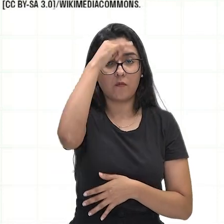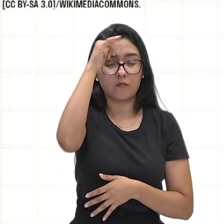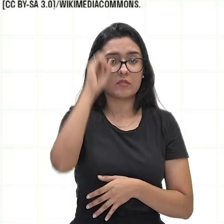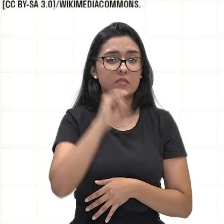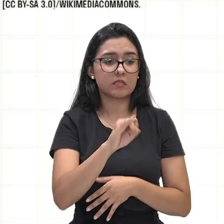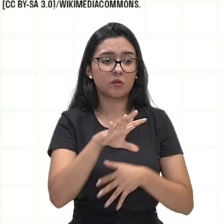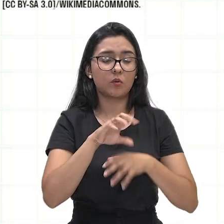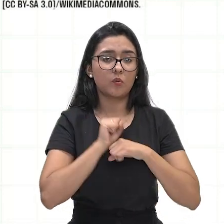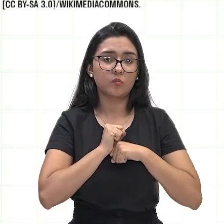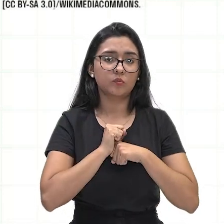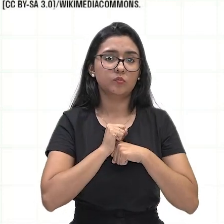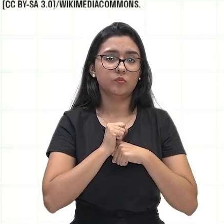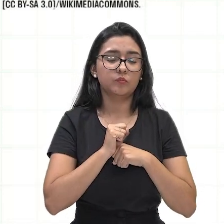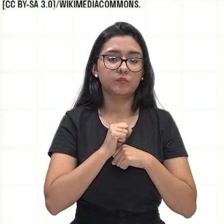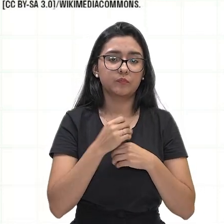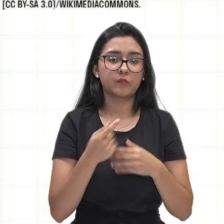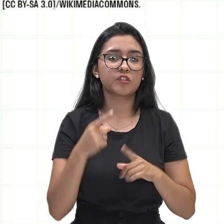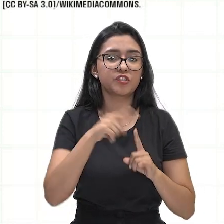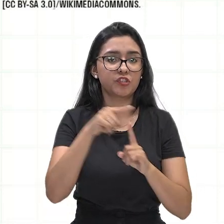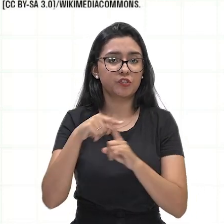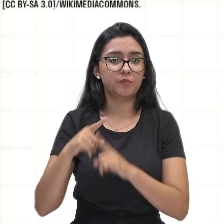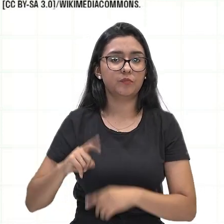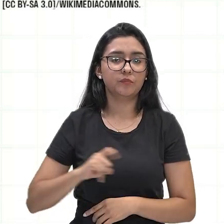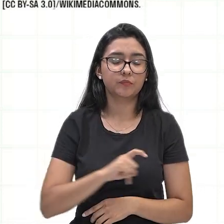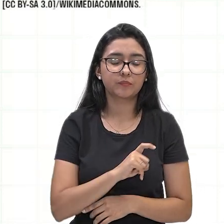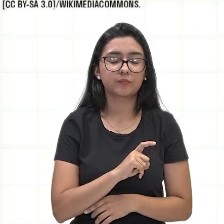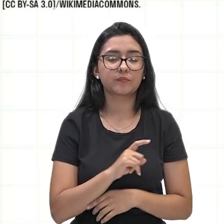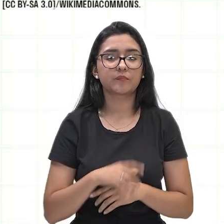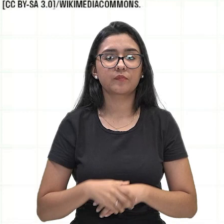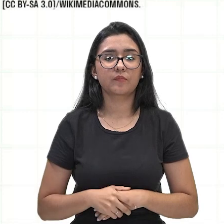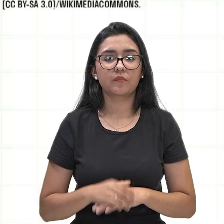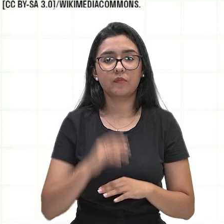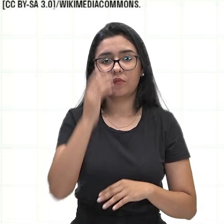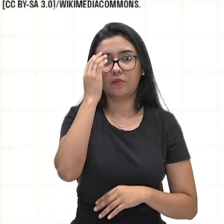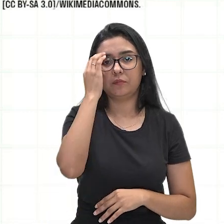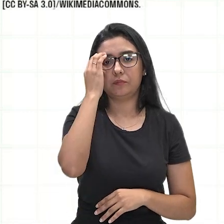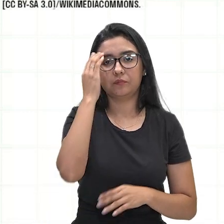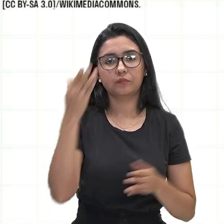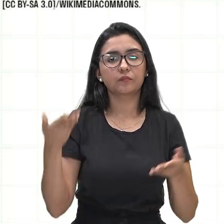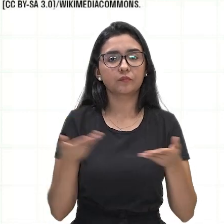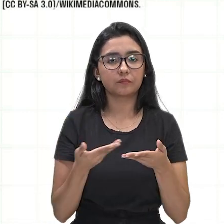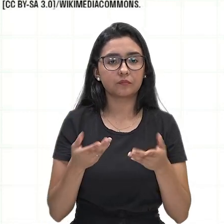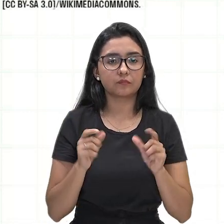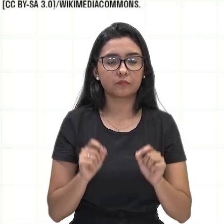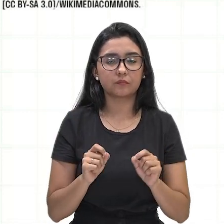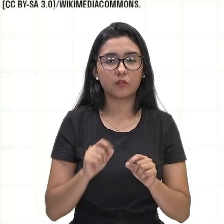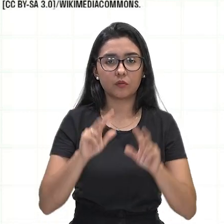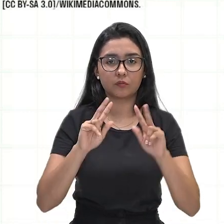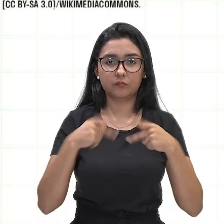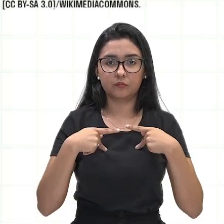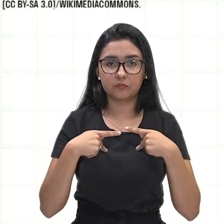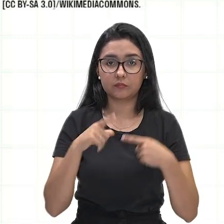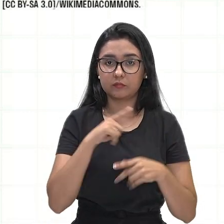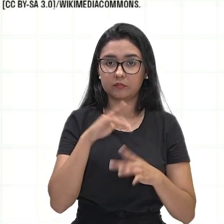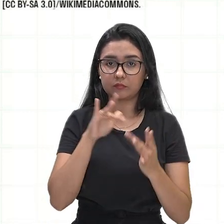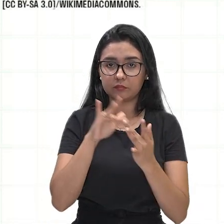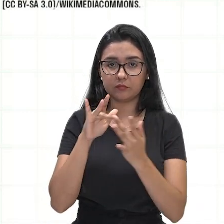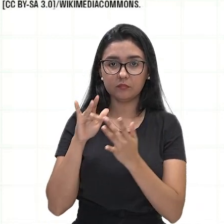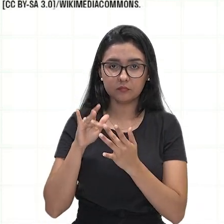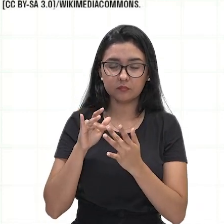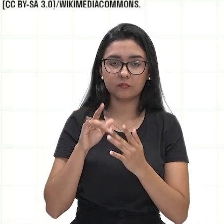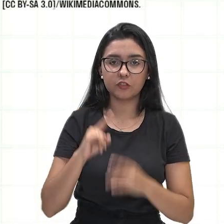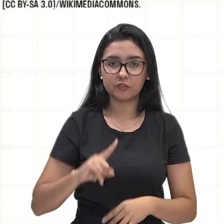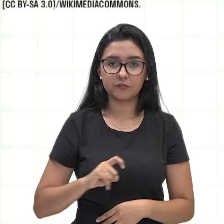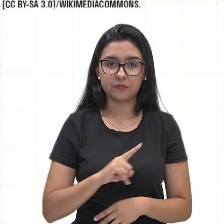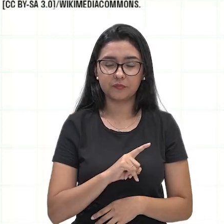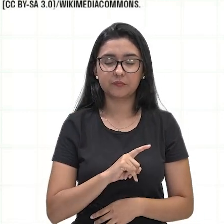estão contaminados com esse cisticerco, né? Bom, a partir do momento que o ser humano tem contato com